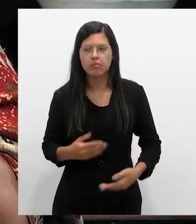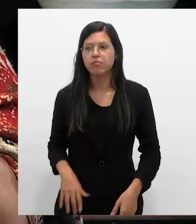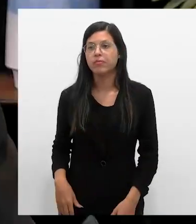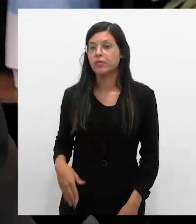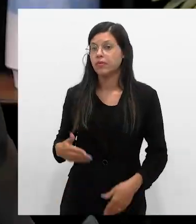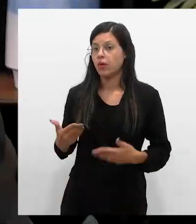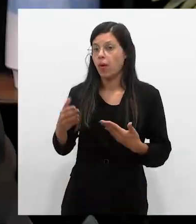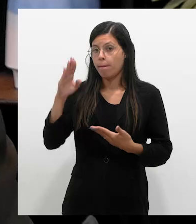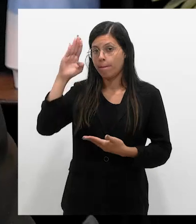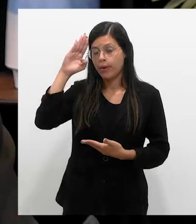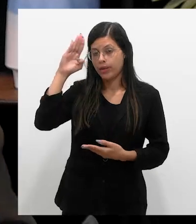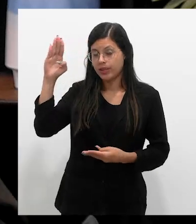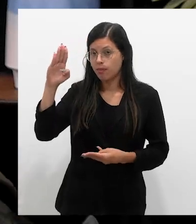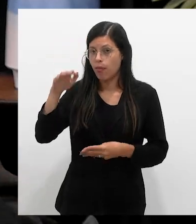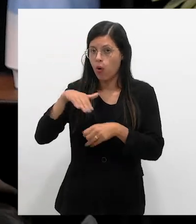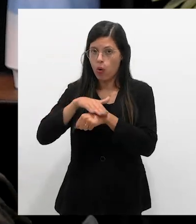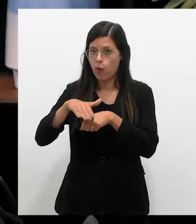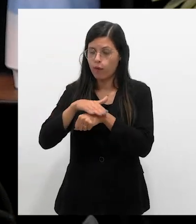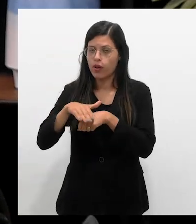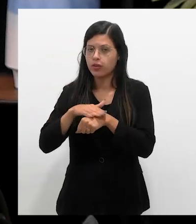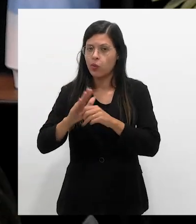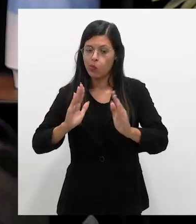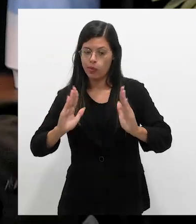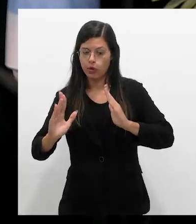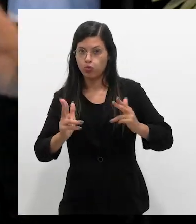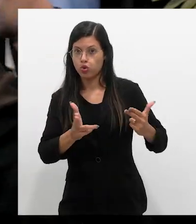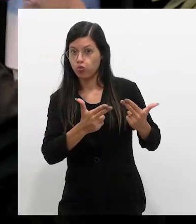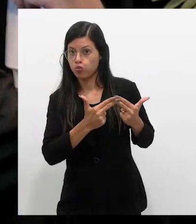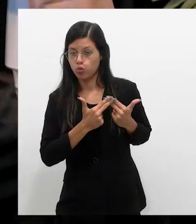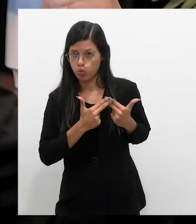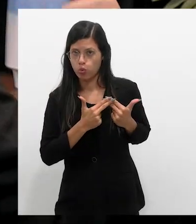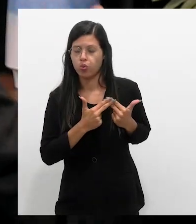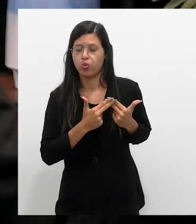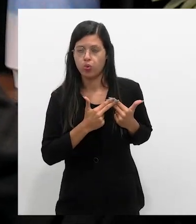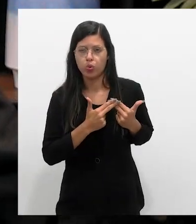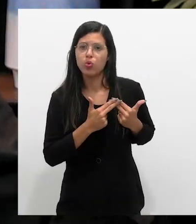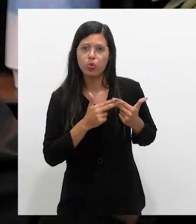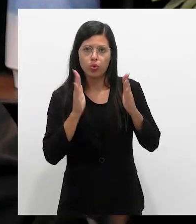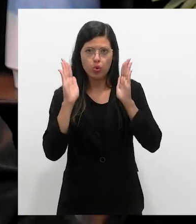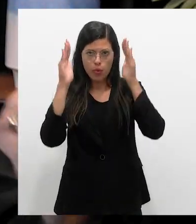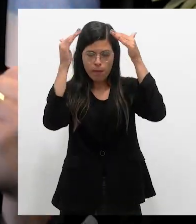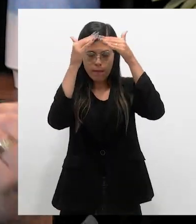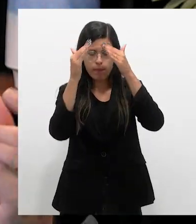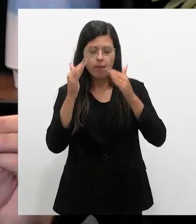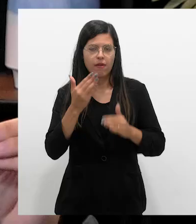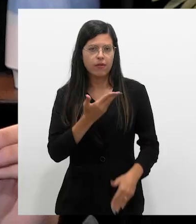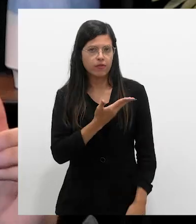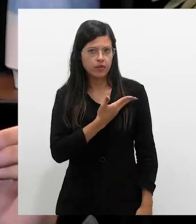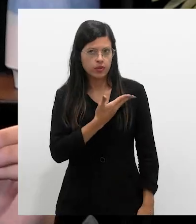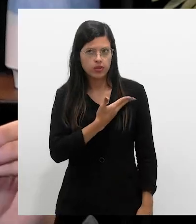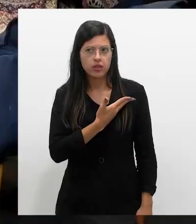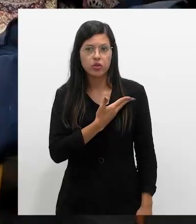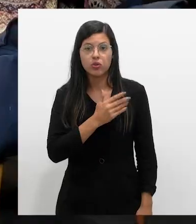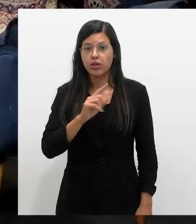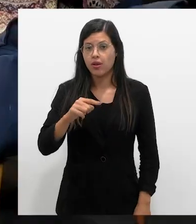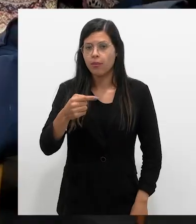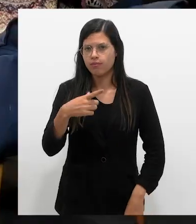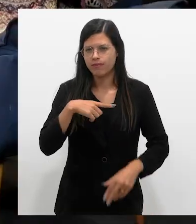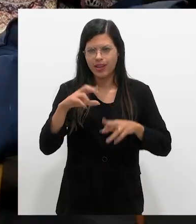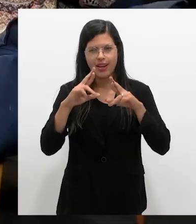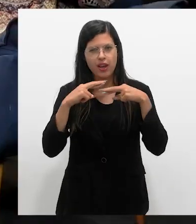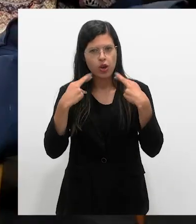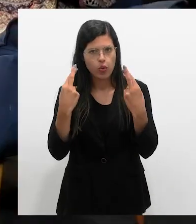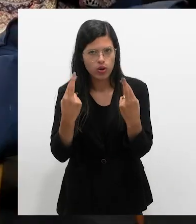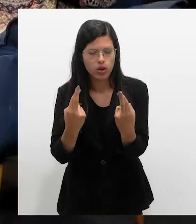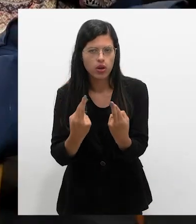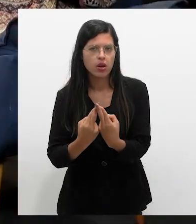principais conversas foram no período de luto do Papa Francisco e durante o velório. E depois